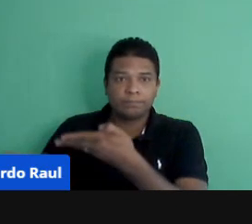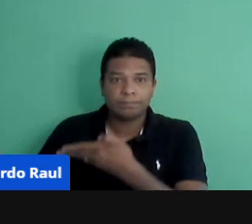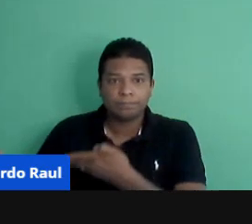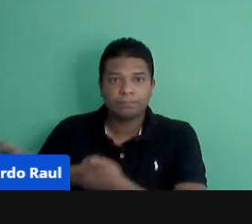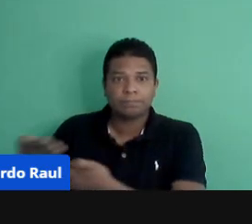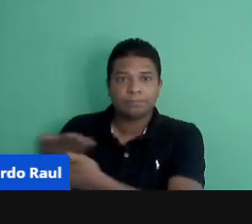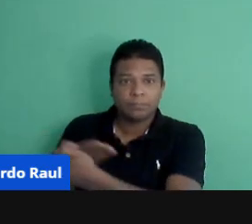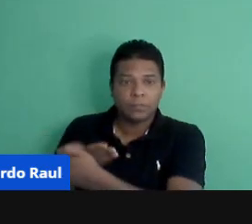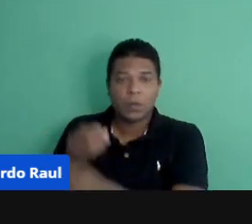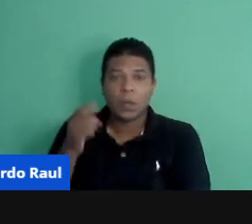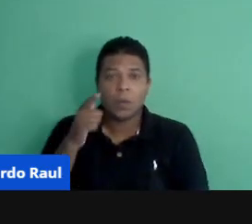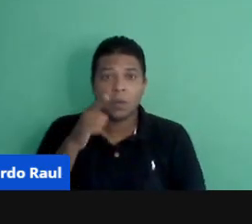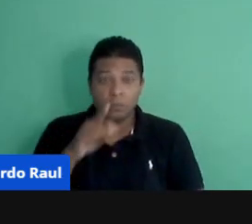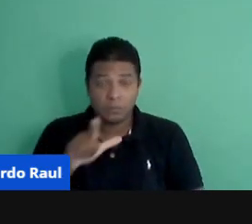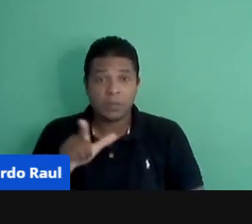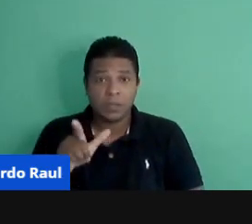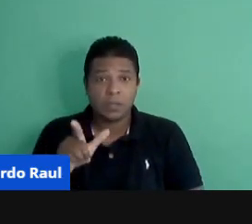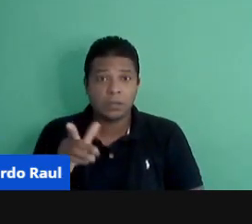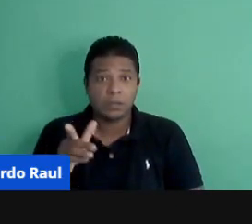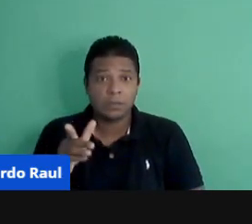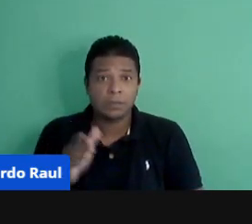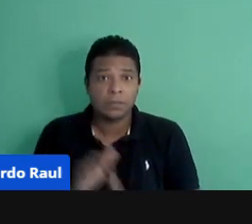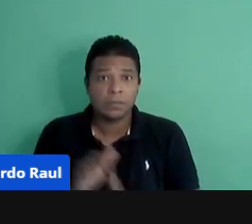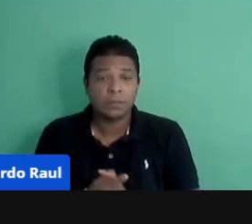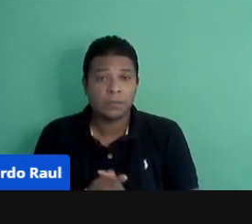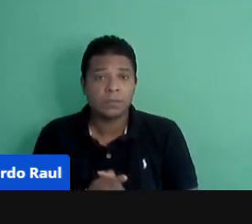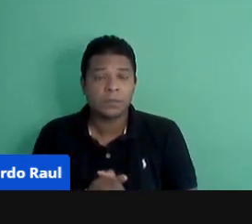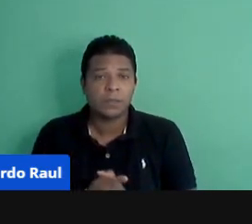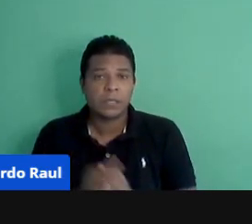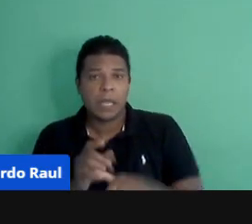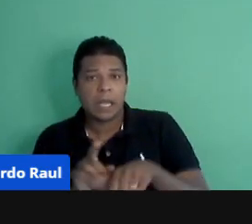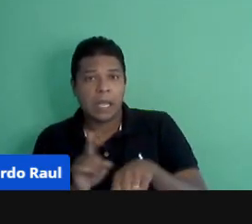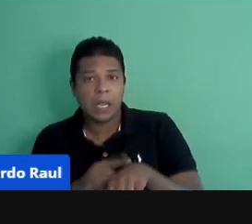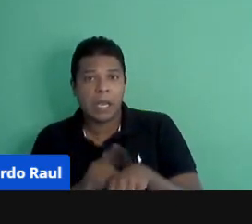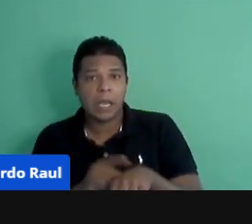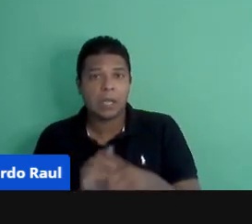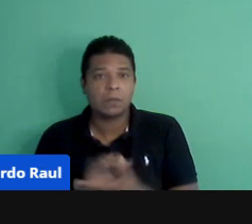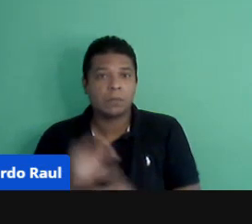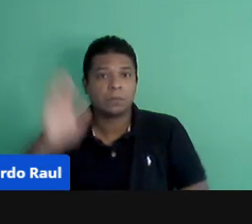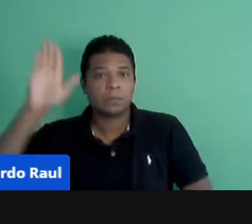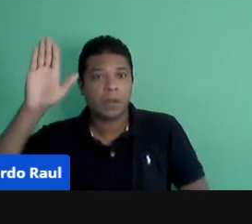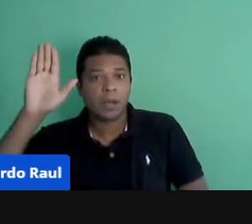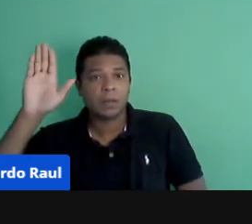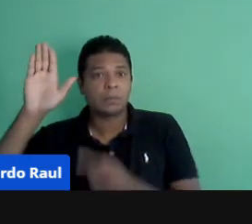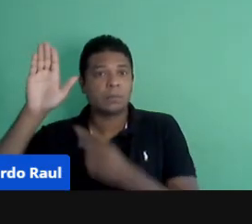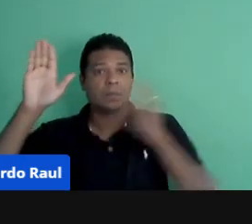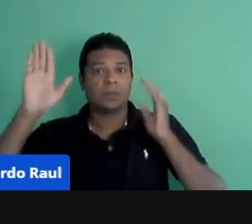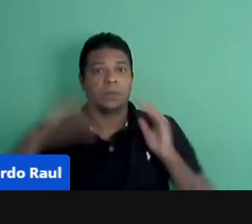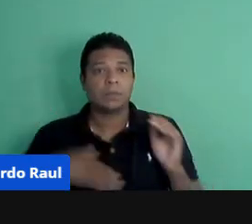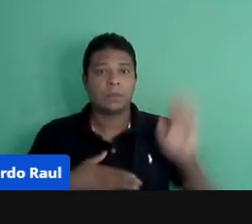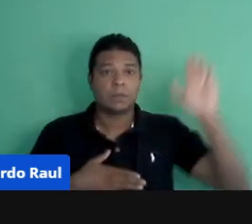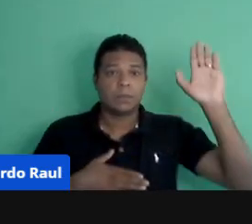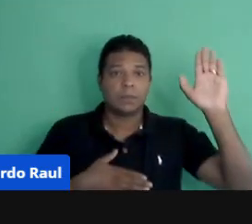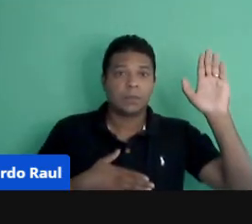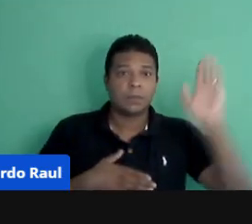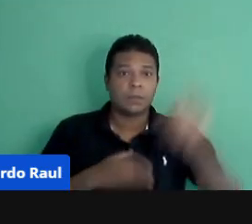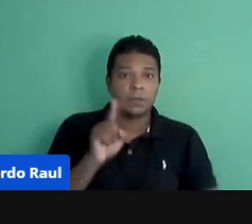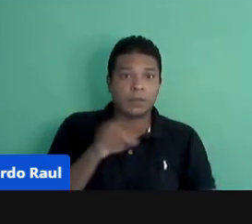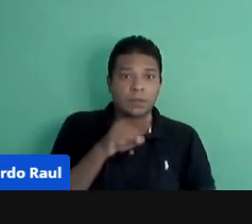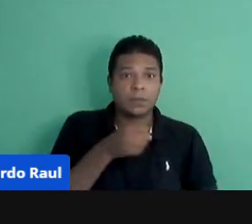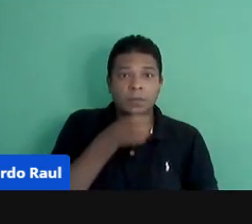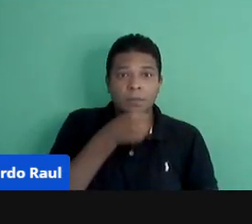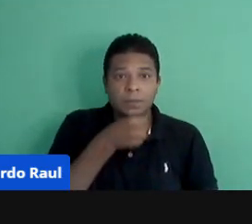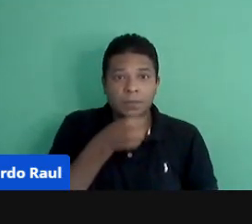conseguem, inclusive, ter aí uma disciplina, né, de um falar por vez, fecha o microfone, levanta a mãozinha